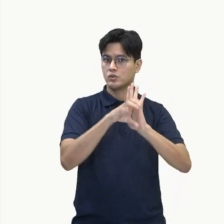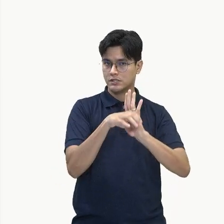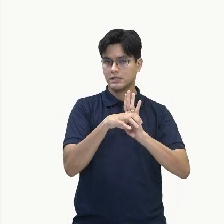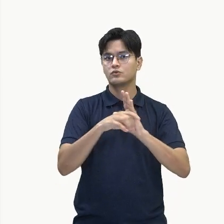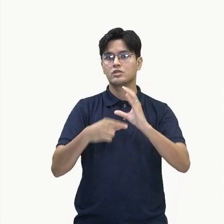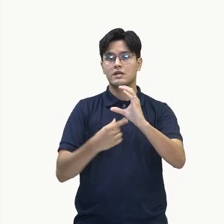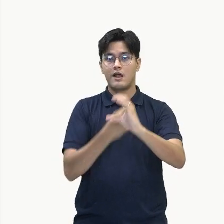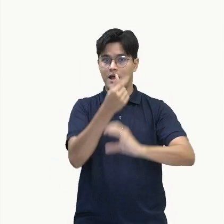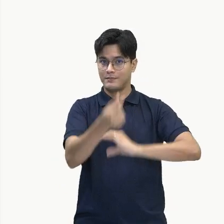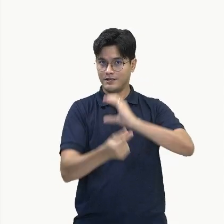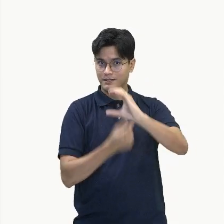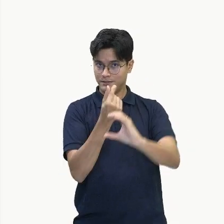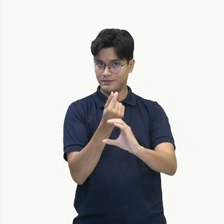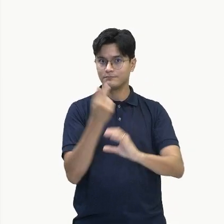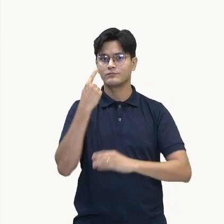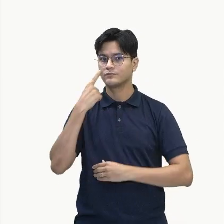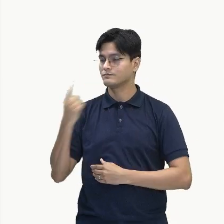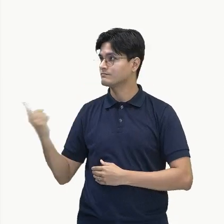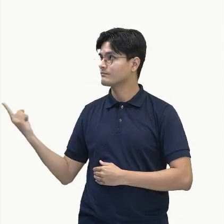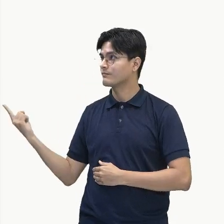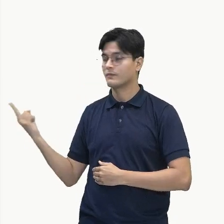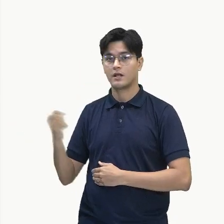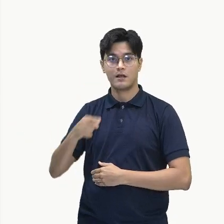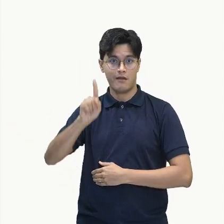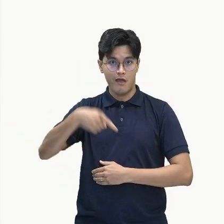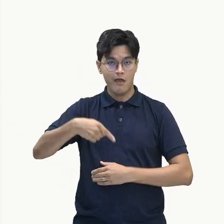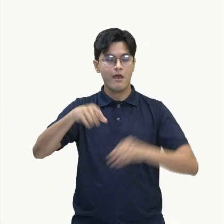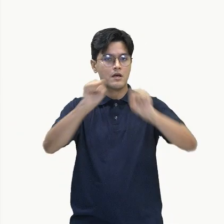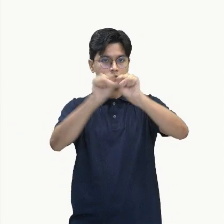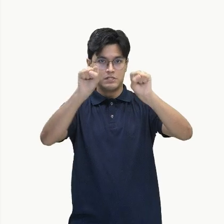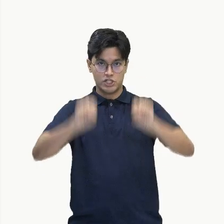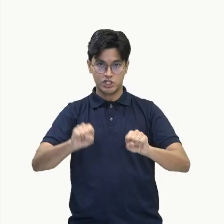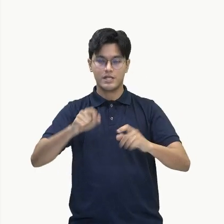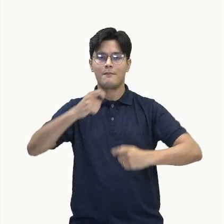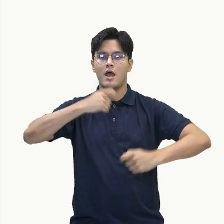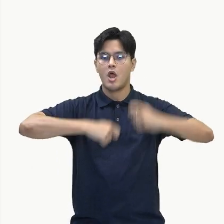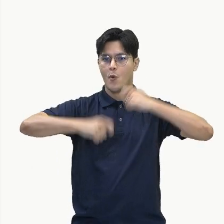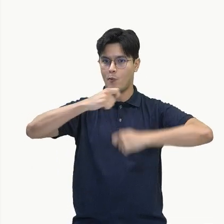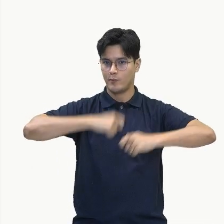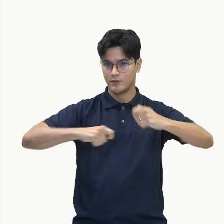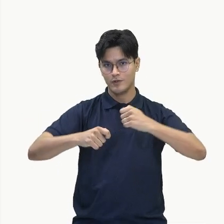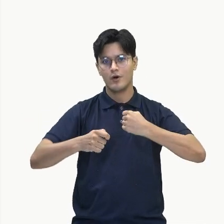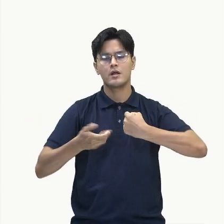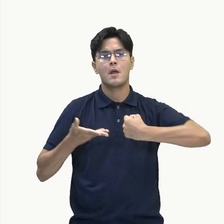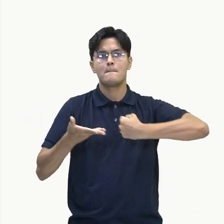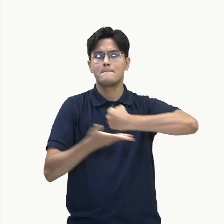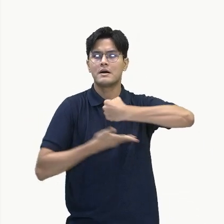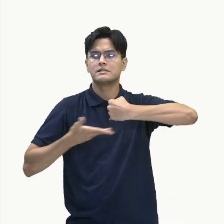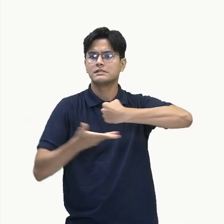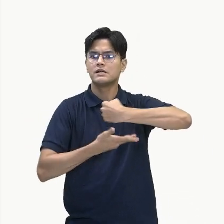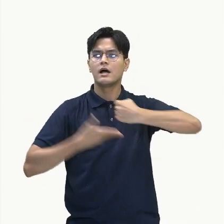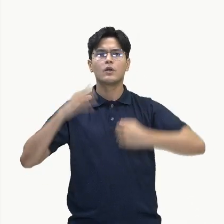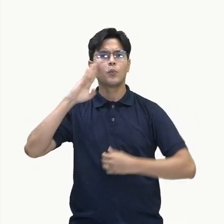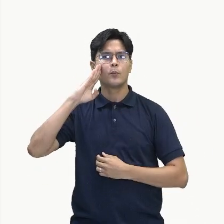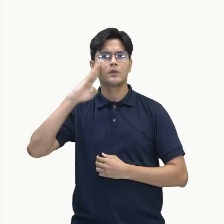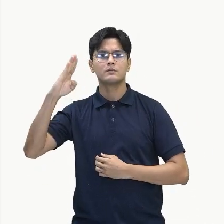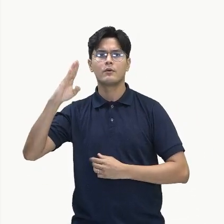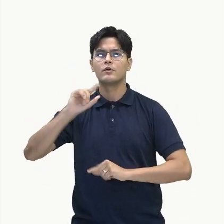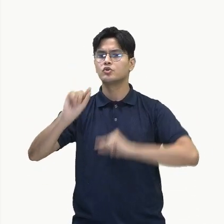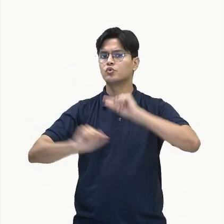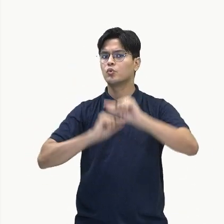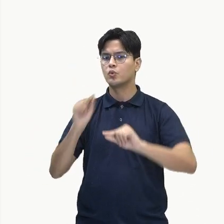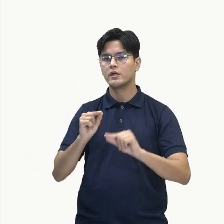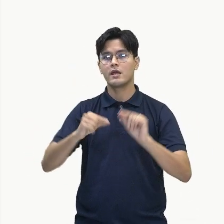capitalismo, ele é um sistema econômico que se baseia, que tem como principal característica a